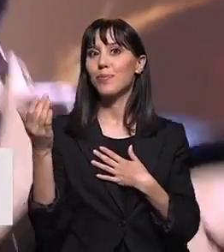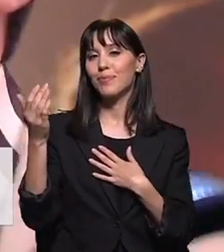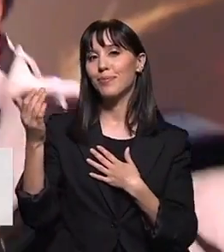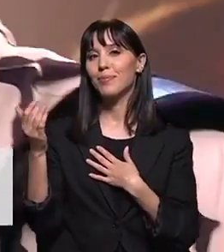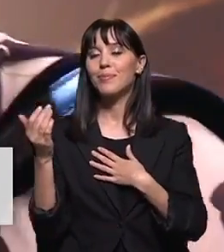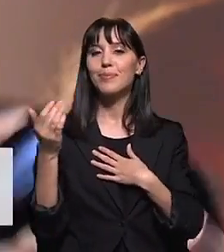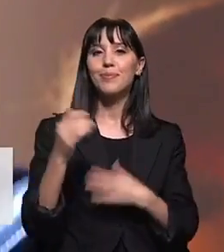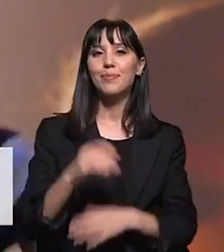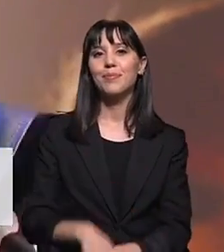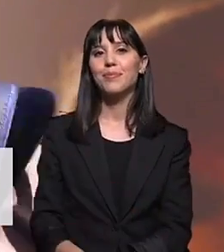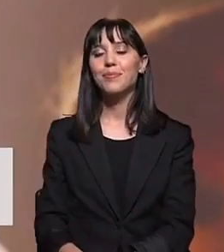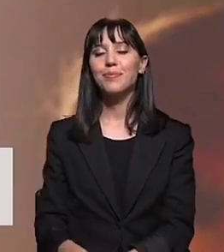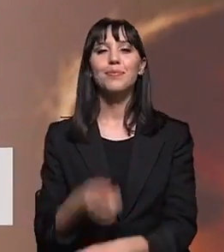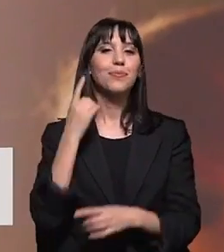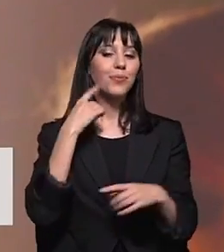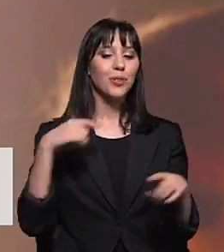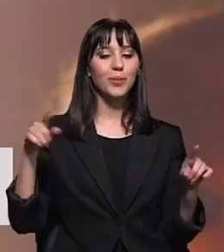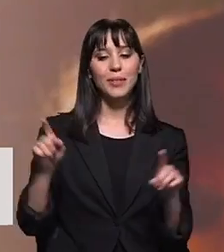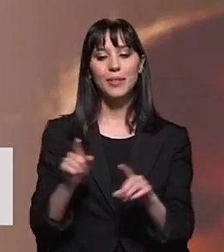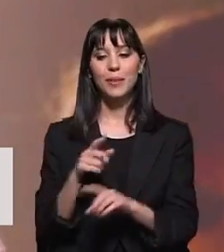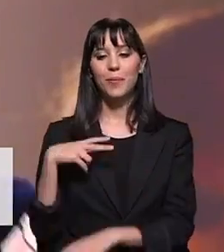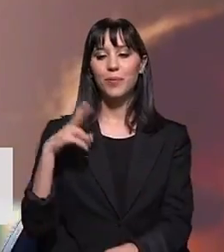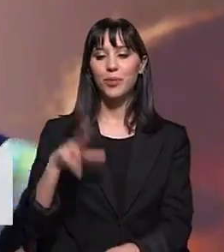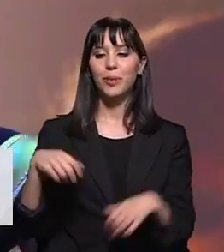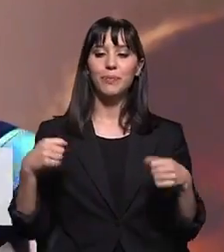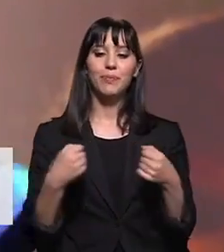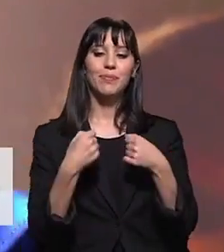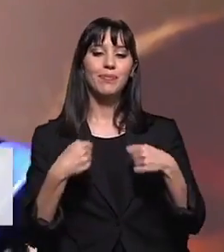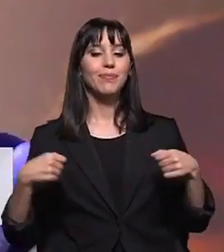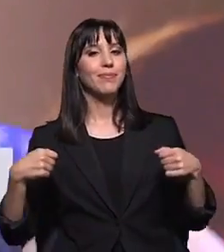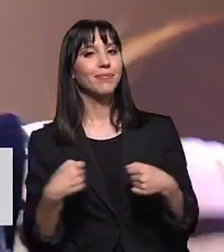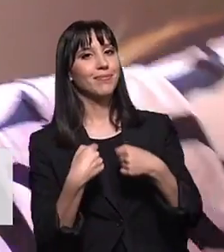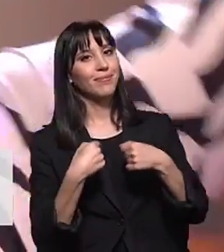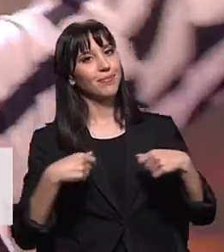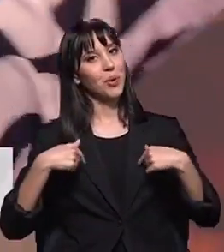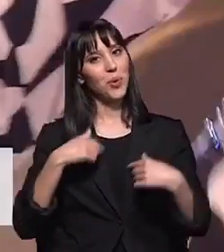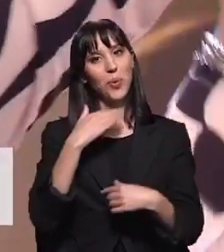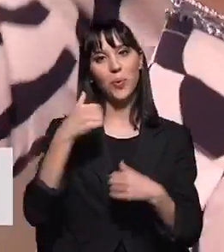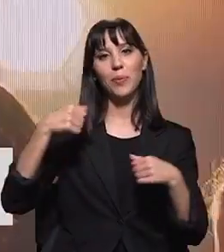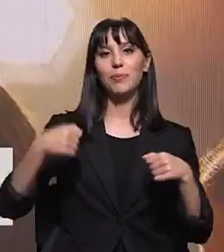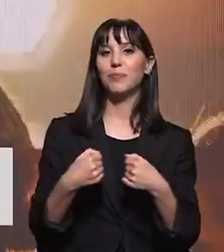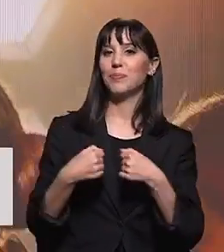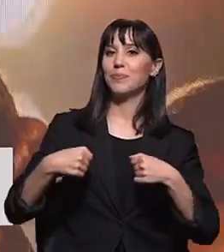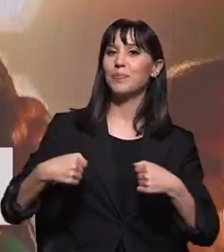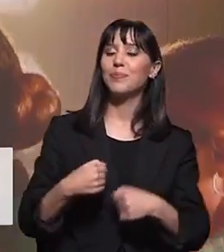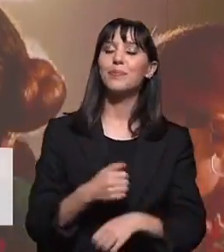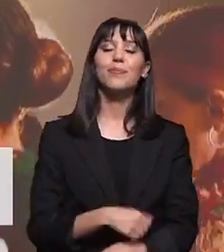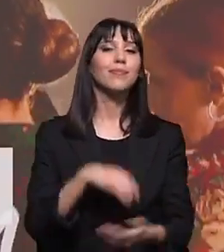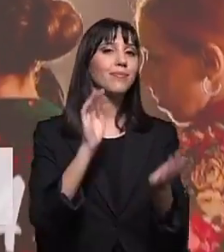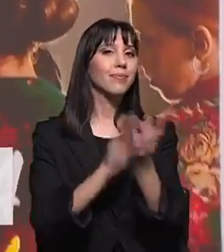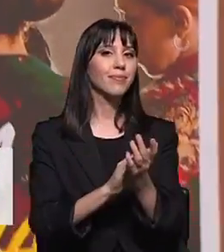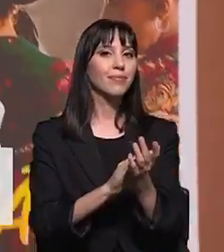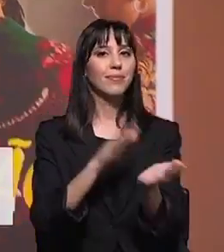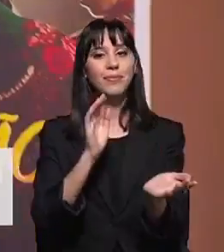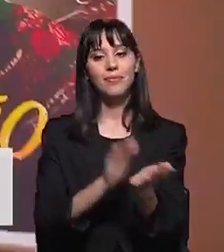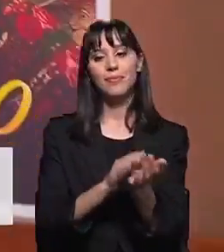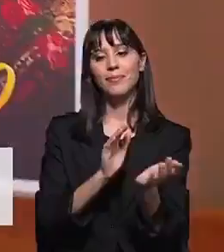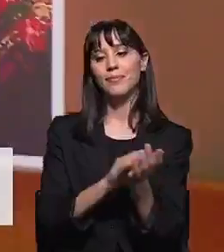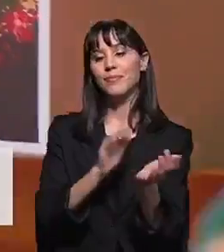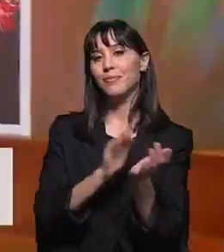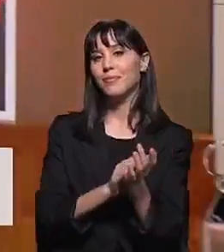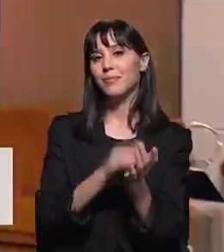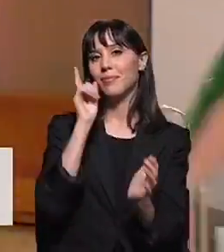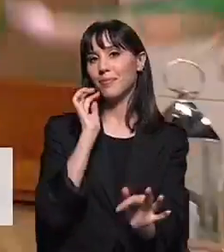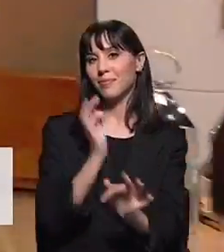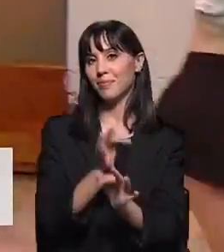a modinha portuguesa no acordeão, só a quem a vai tocar. Bate na palma da mão, é dia